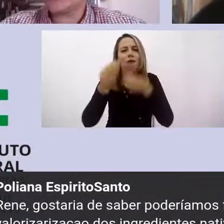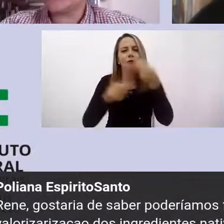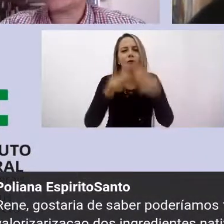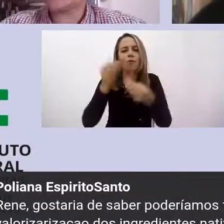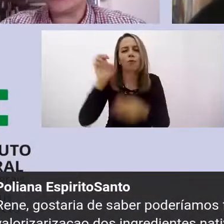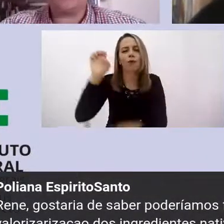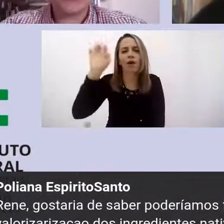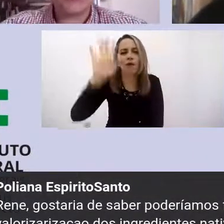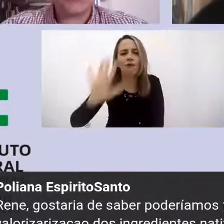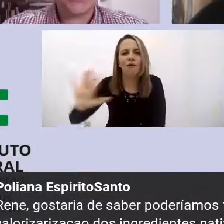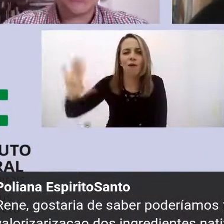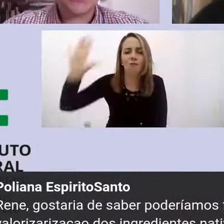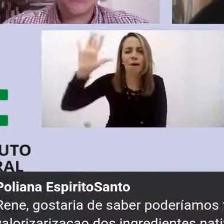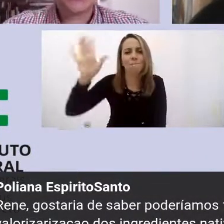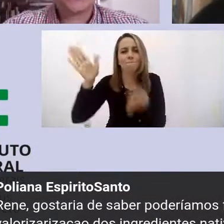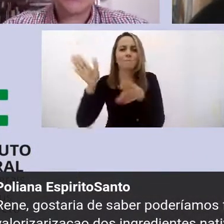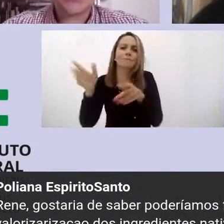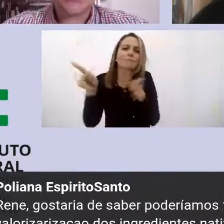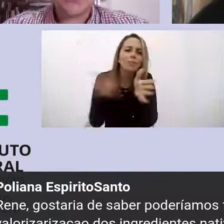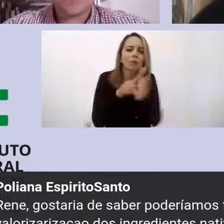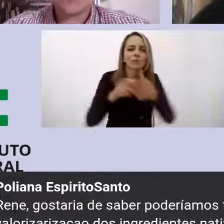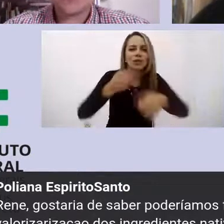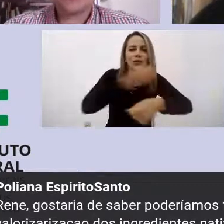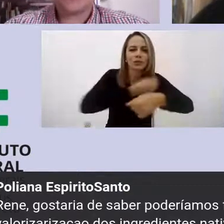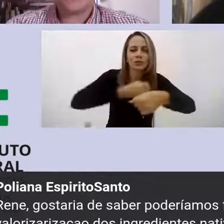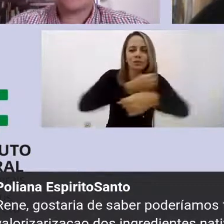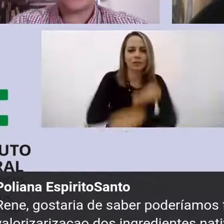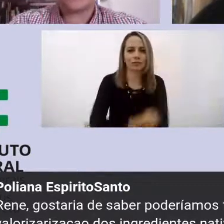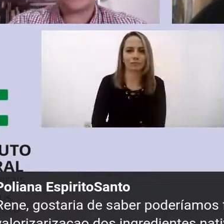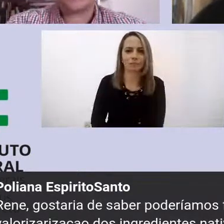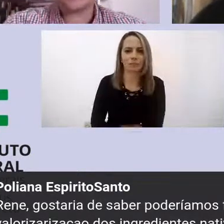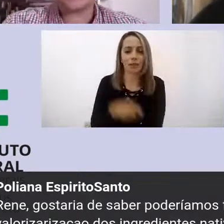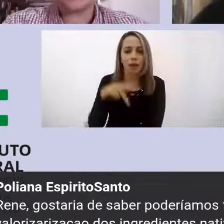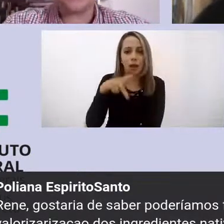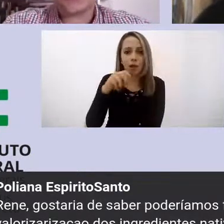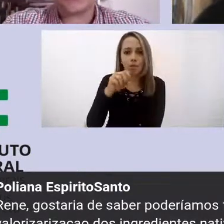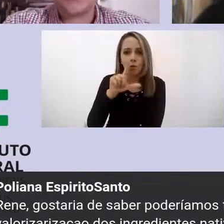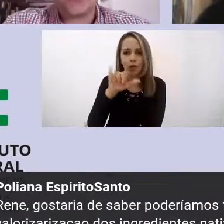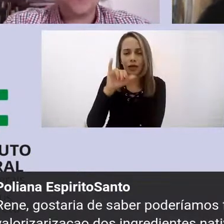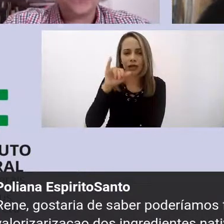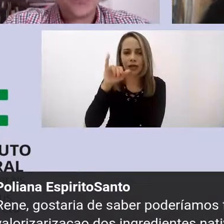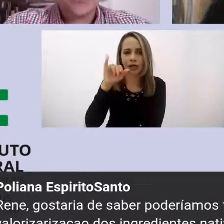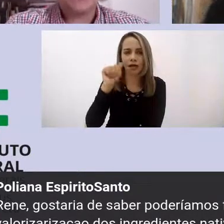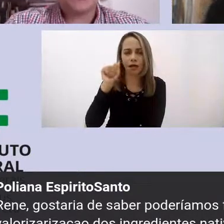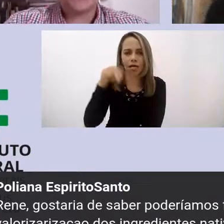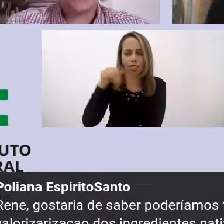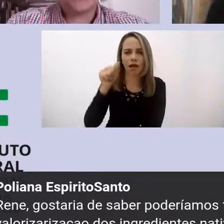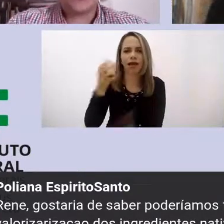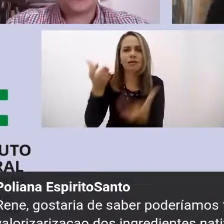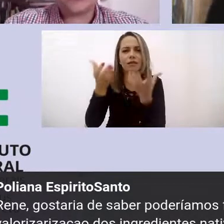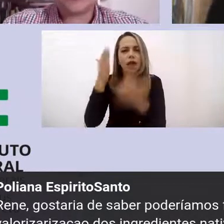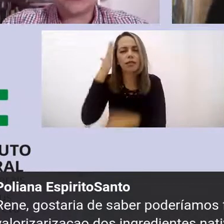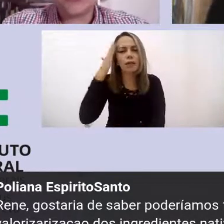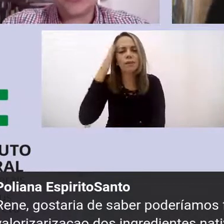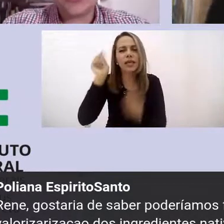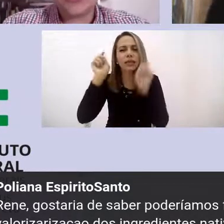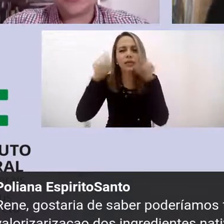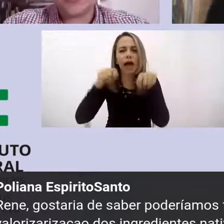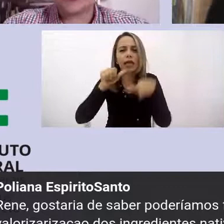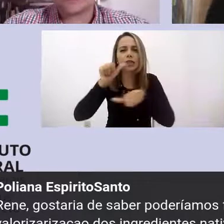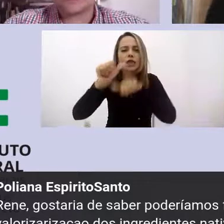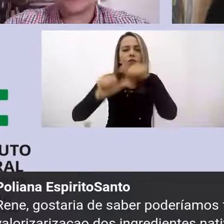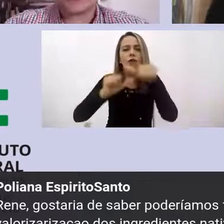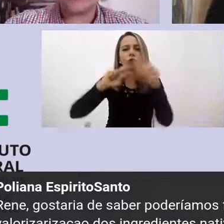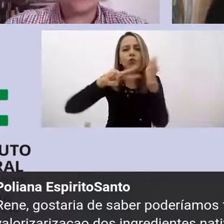é da Poliana, que gostaria de saber se poderíamos fazer uma ressignificação e, portanto, valorização dos